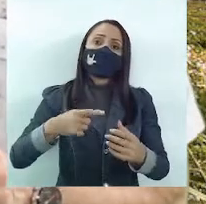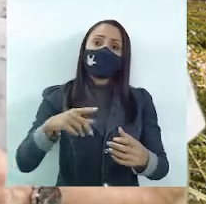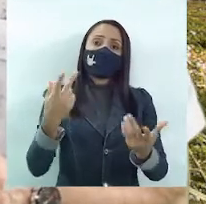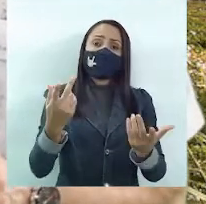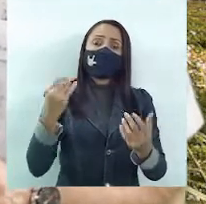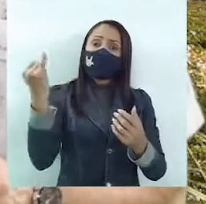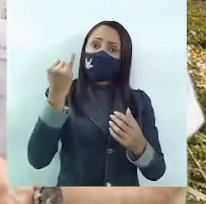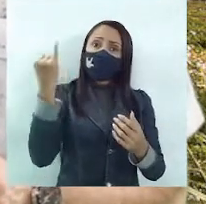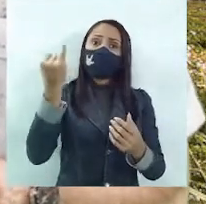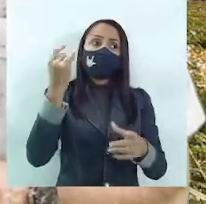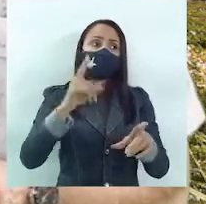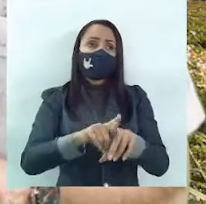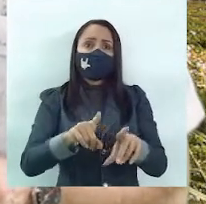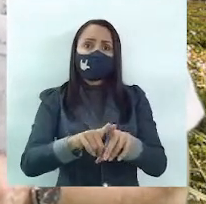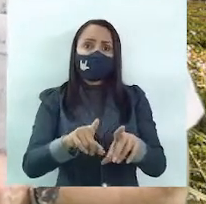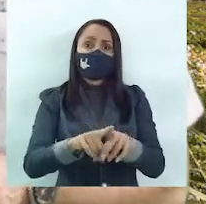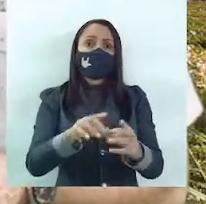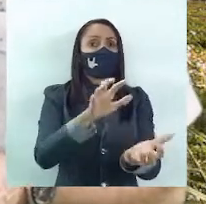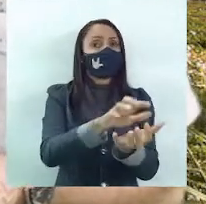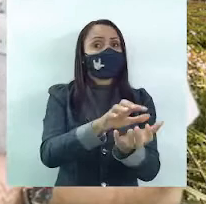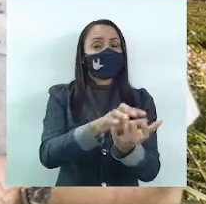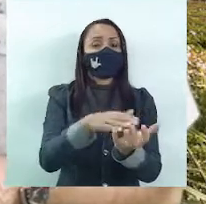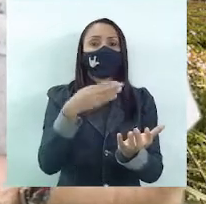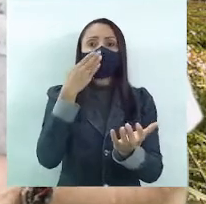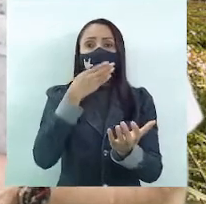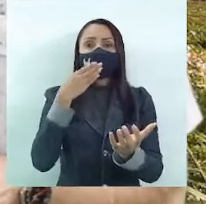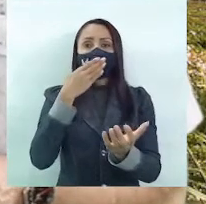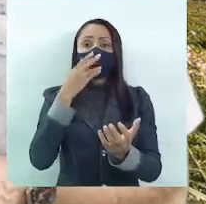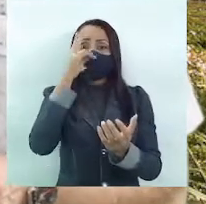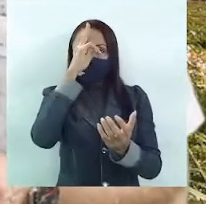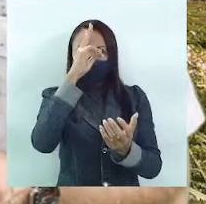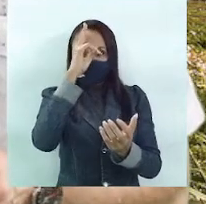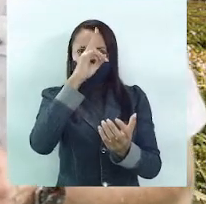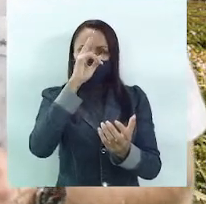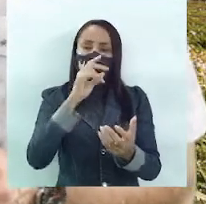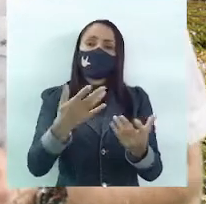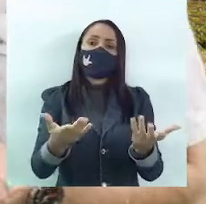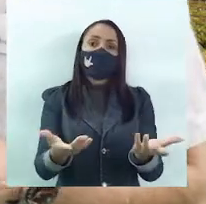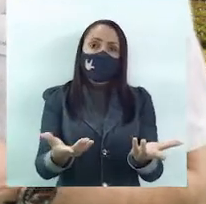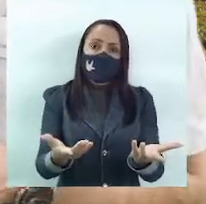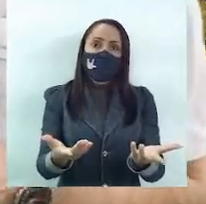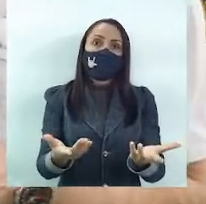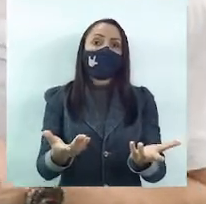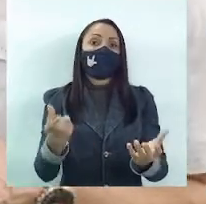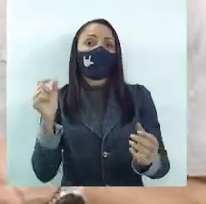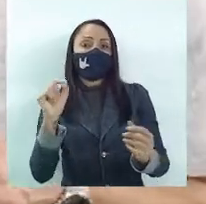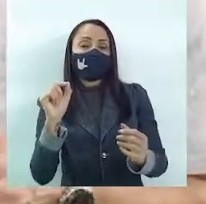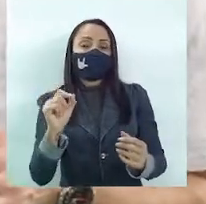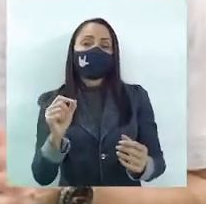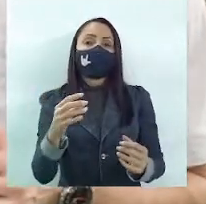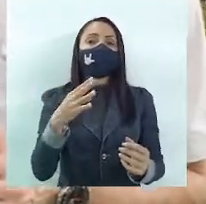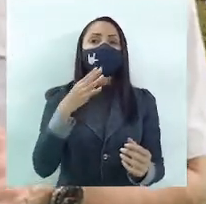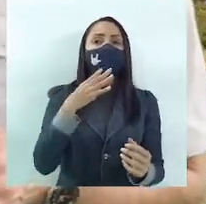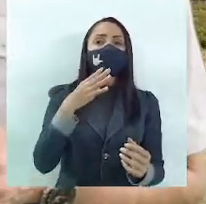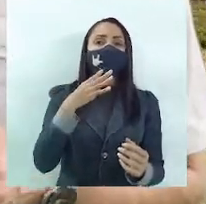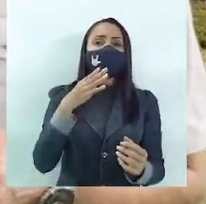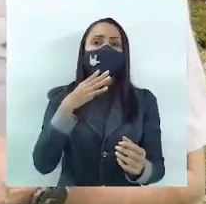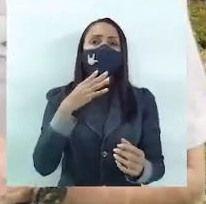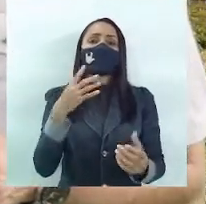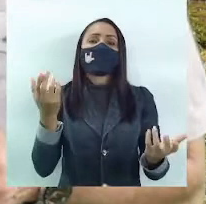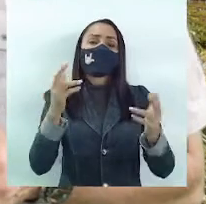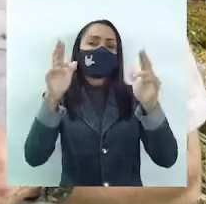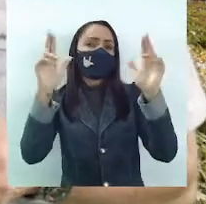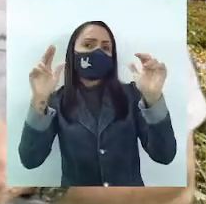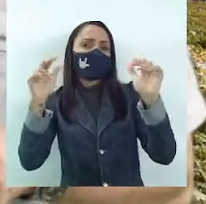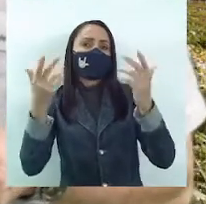relação Pernambuco, açúcar. E lembrar que vamos entrar um pouquinho de história aqui, não é isso? Conhecer um pouco a relação entre Pernambuco e o